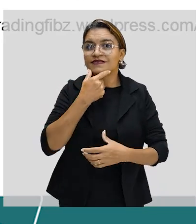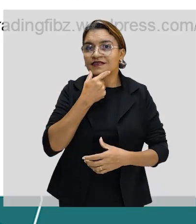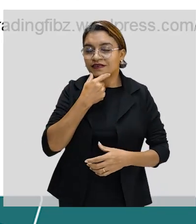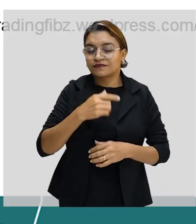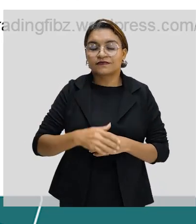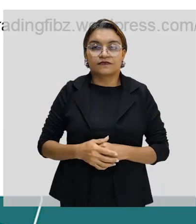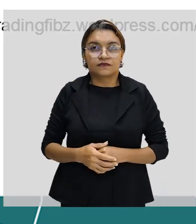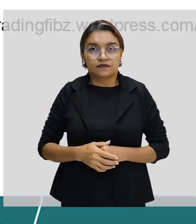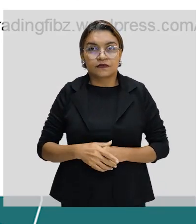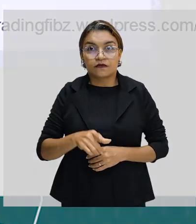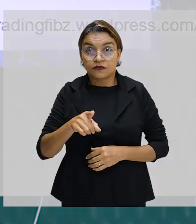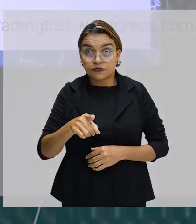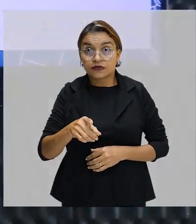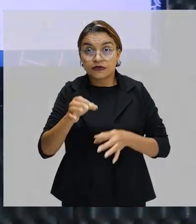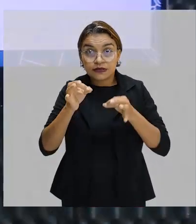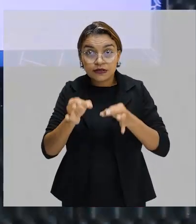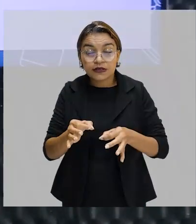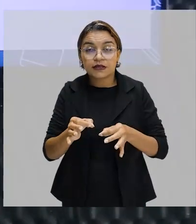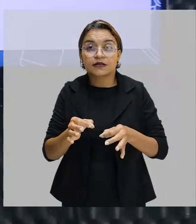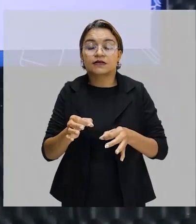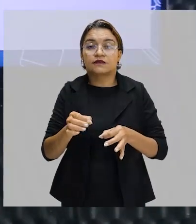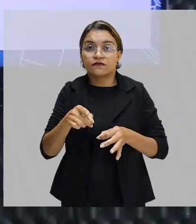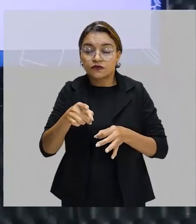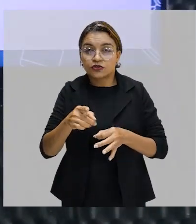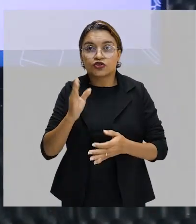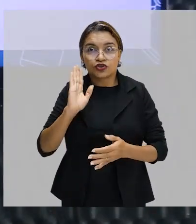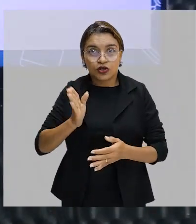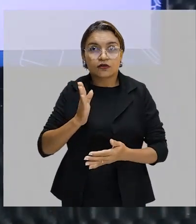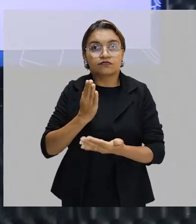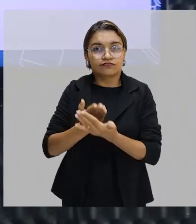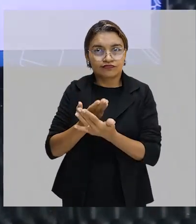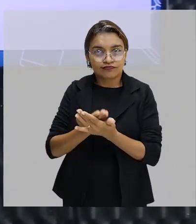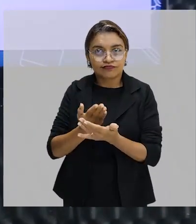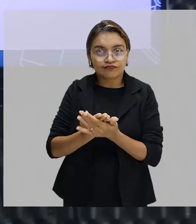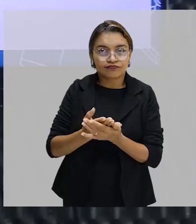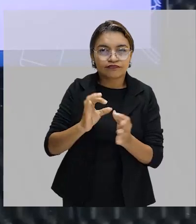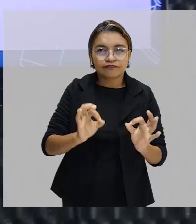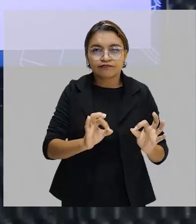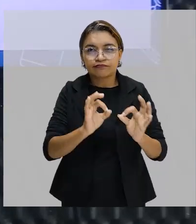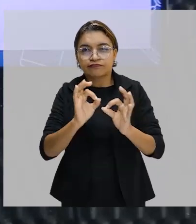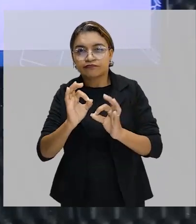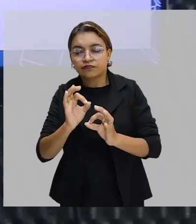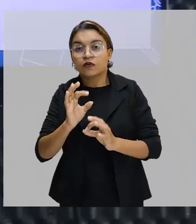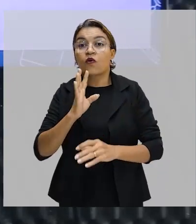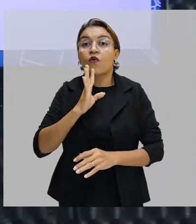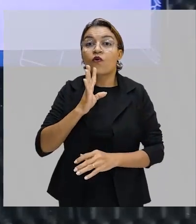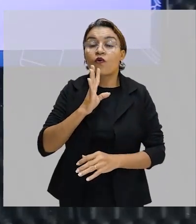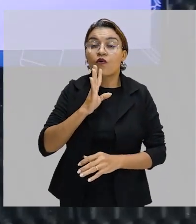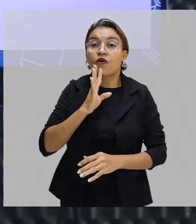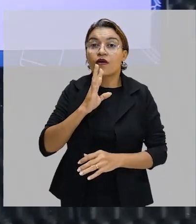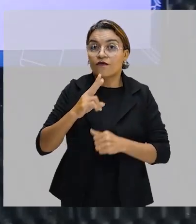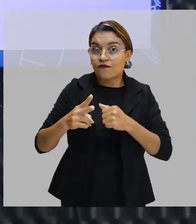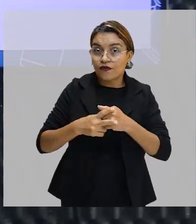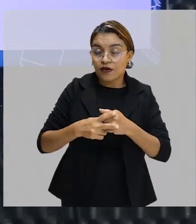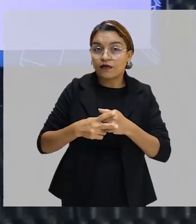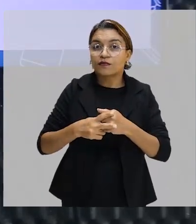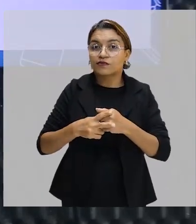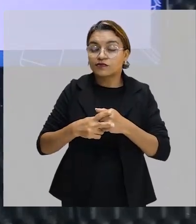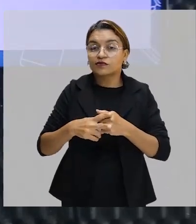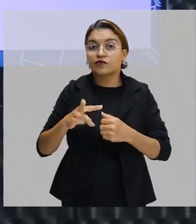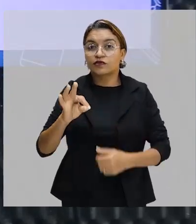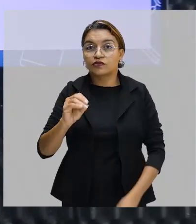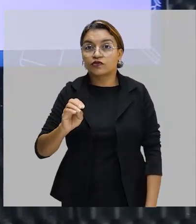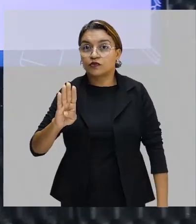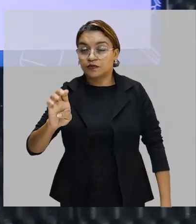certeza, você que está acompanhando essa aula, você já estudou, você já viu, você já conhece o verbo to be. Verbo to be é um